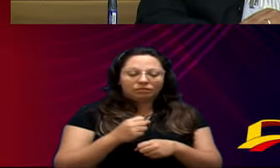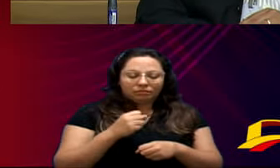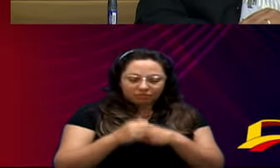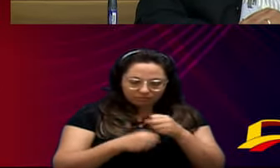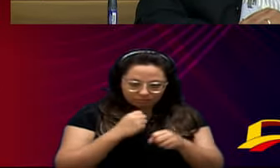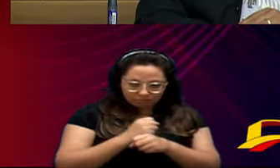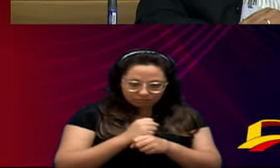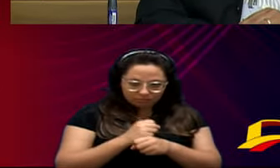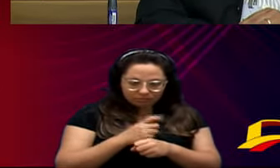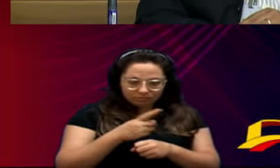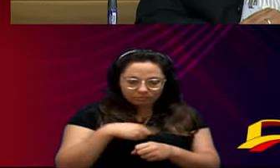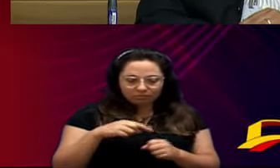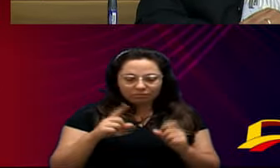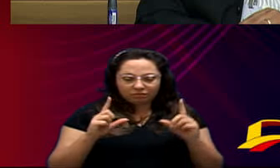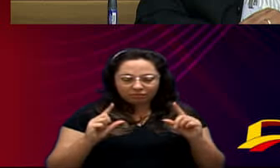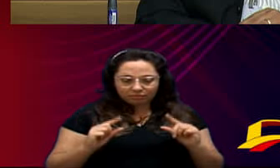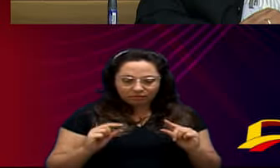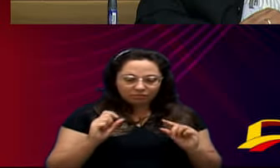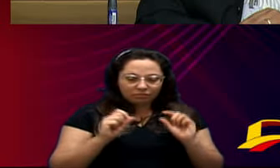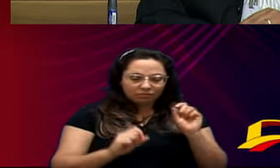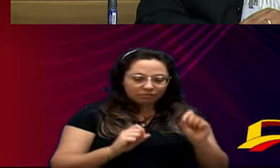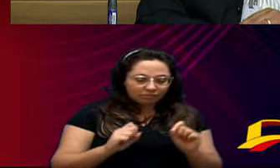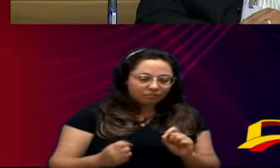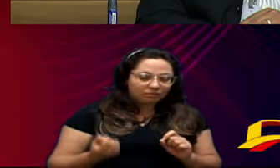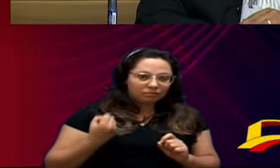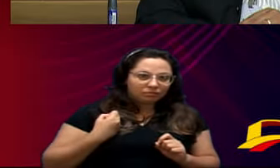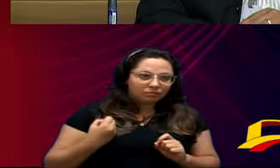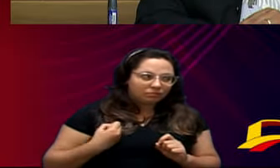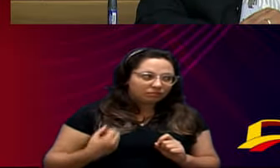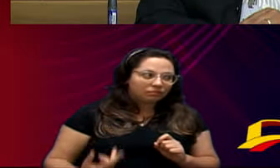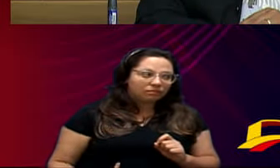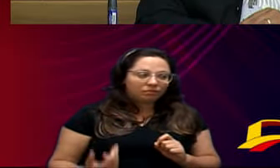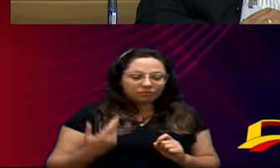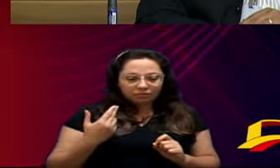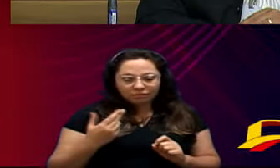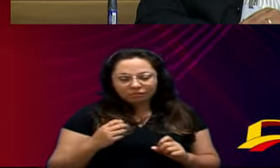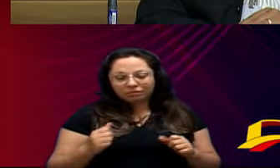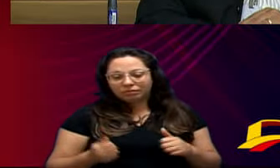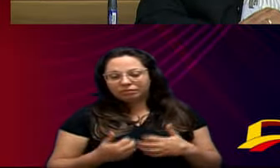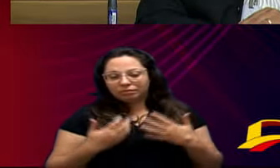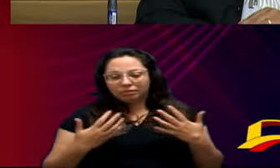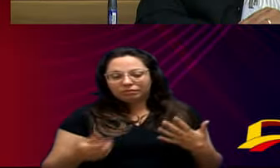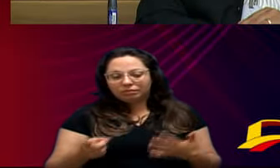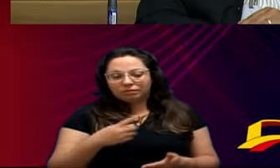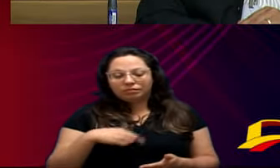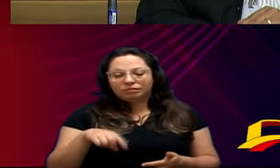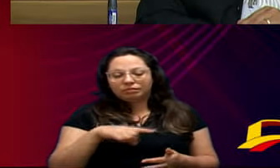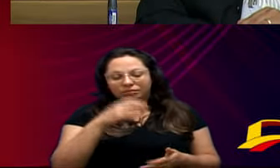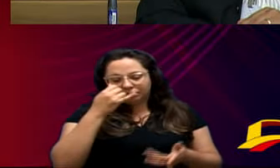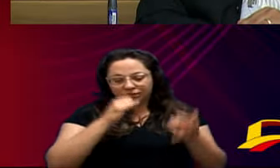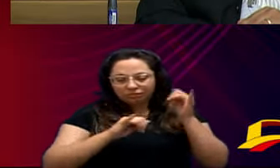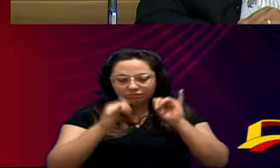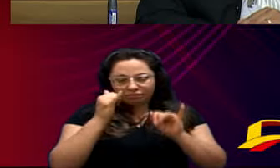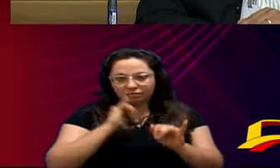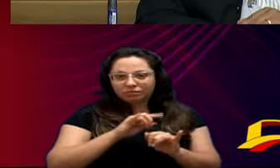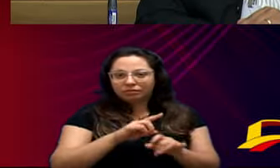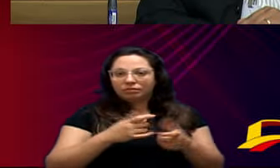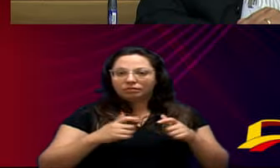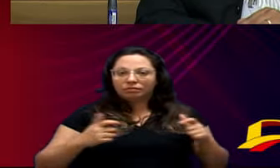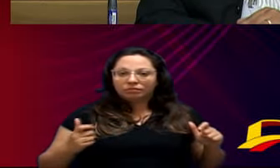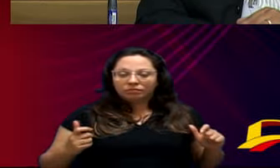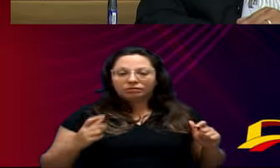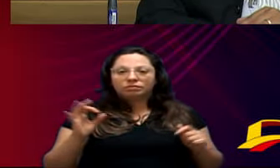reduzir isso a gente vai fazer esse número de castração dos animais que estão na rua vamos evitar o crescimento a essa